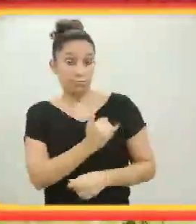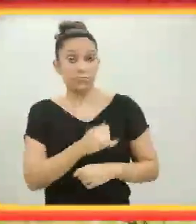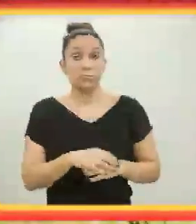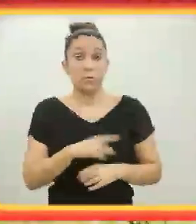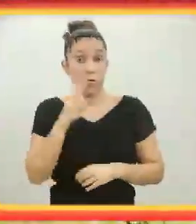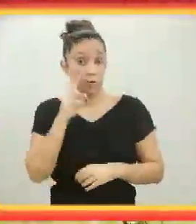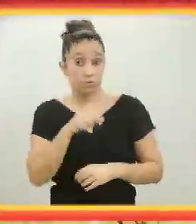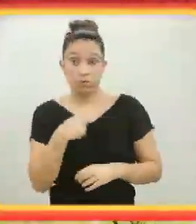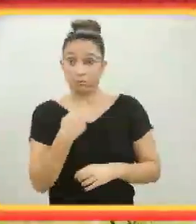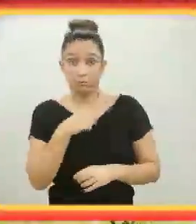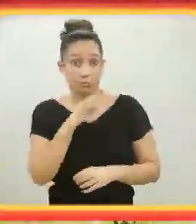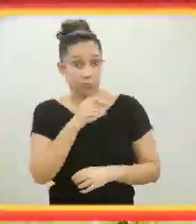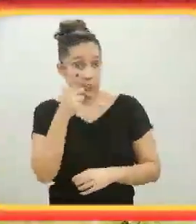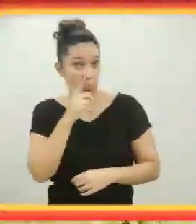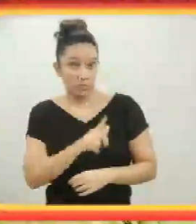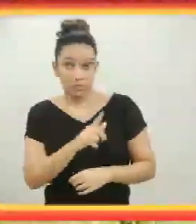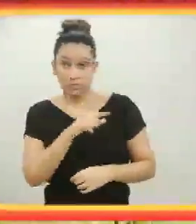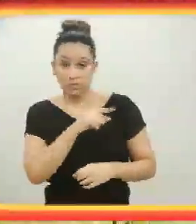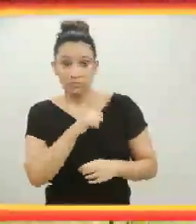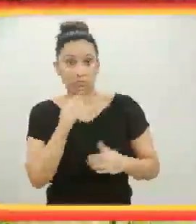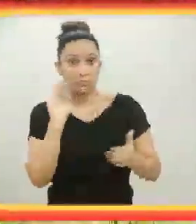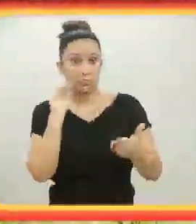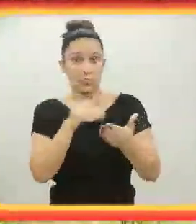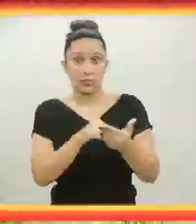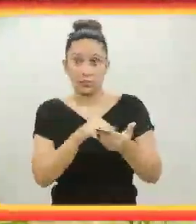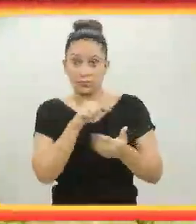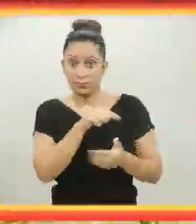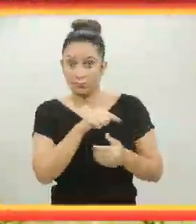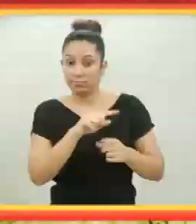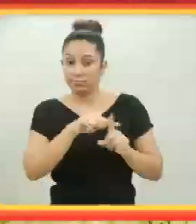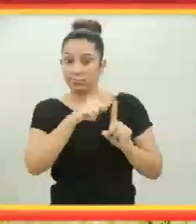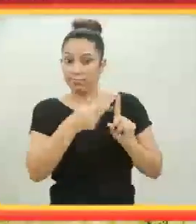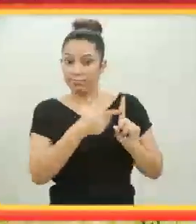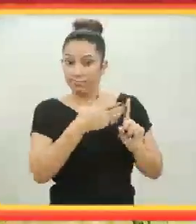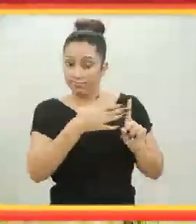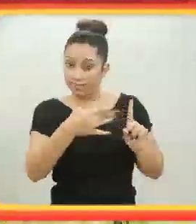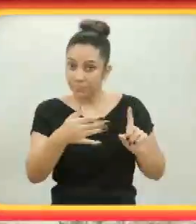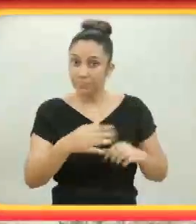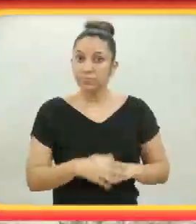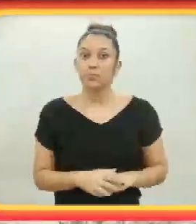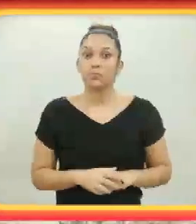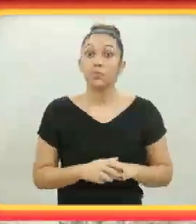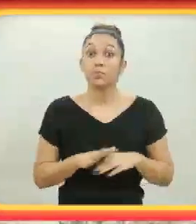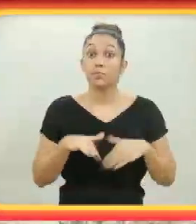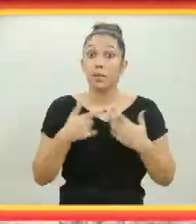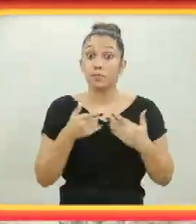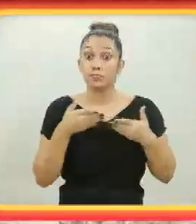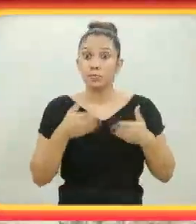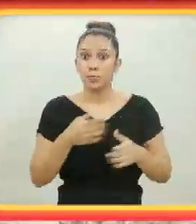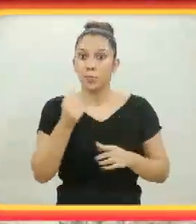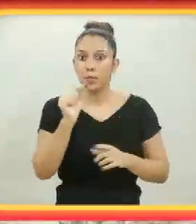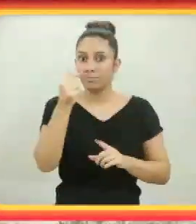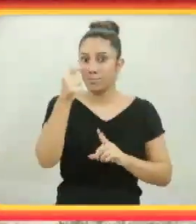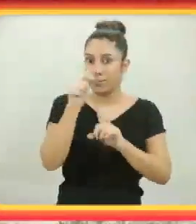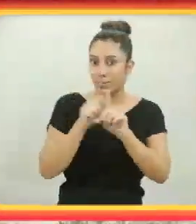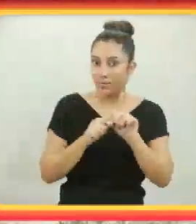minha altura. O médico falou, olha, a gente não vai conseguir até o final com a gestação. Quando chegou com 7 meses, eu comecei a